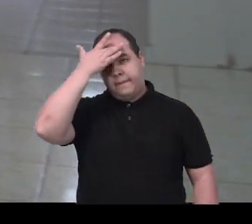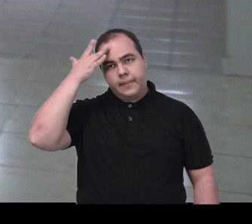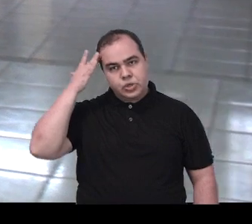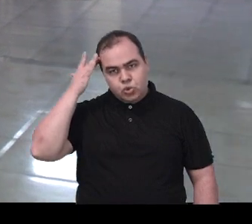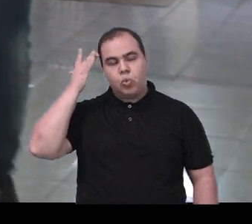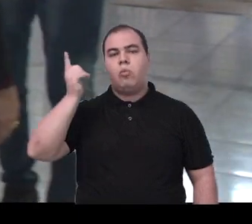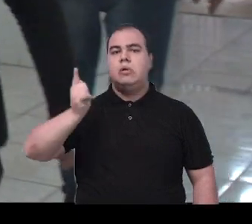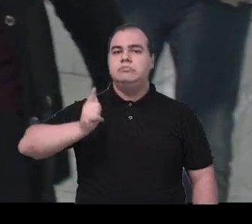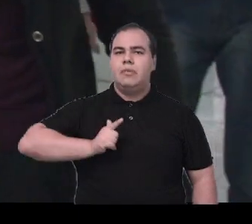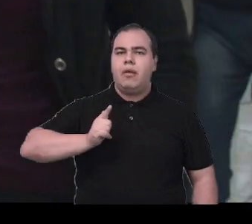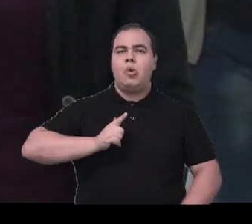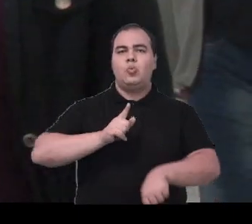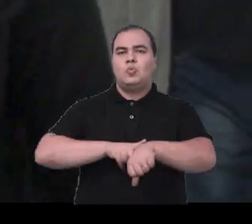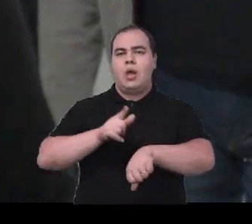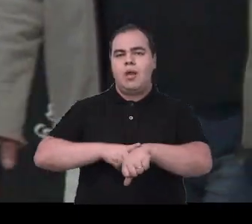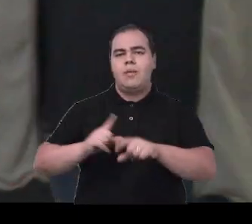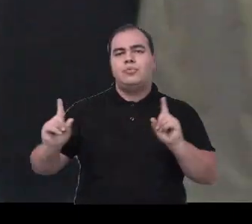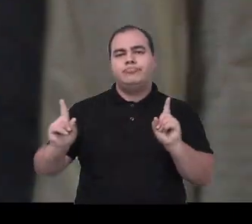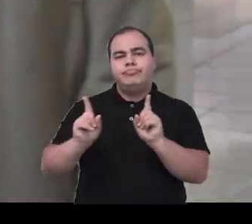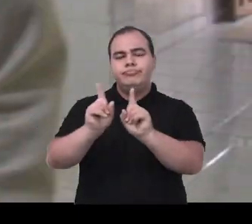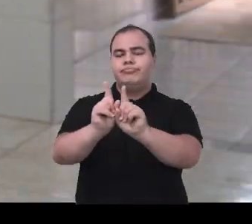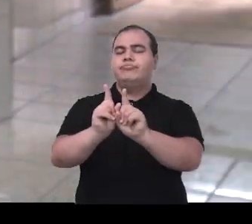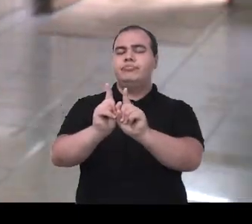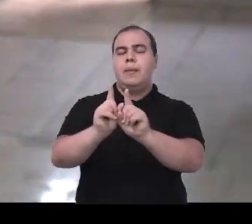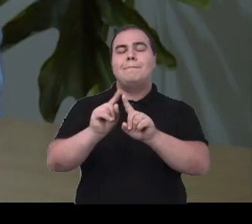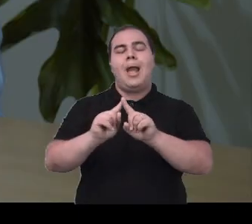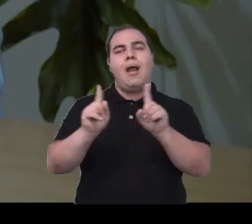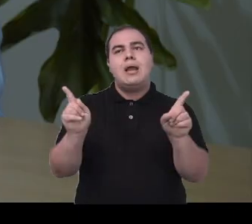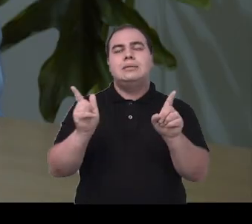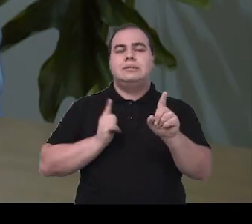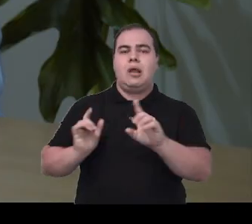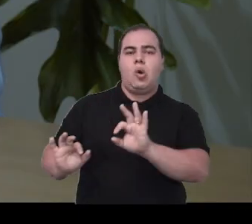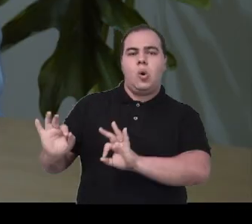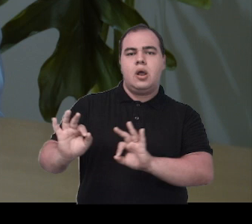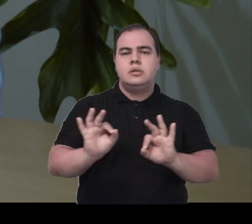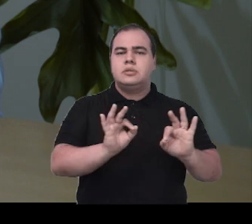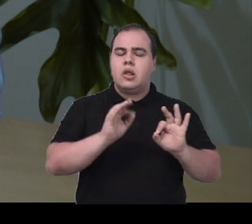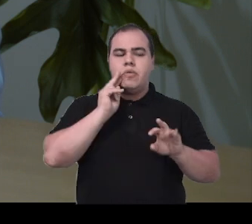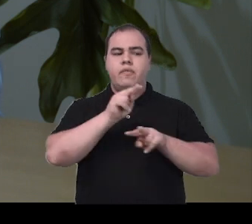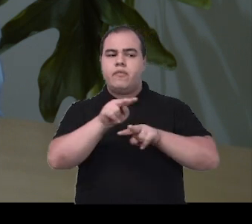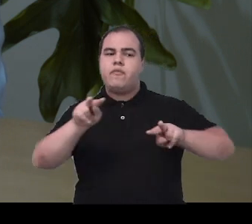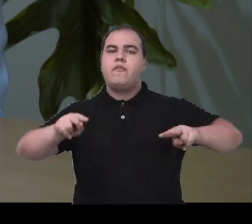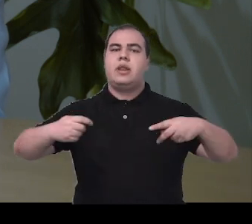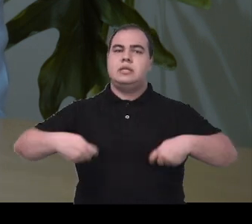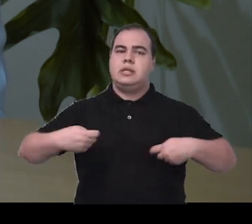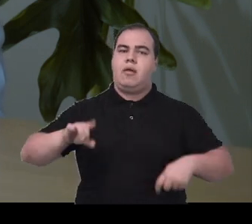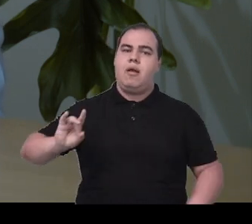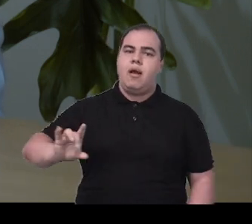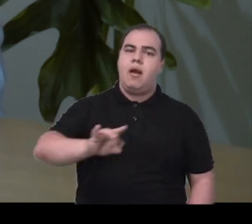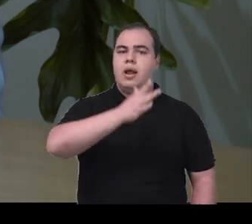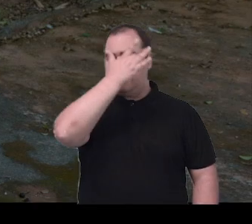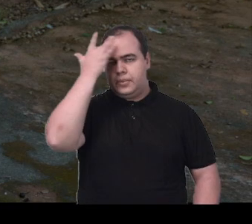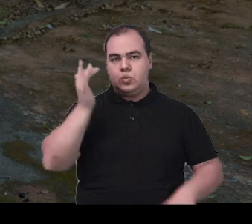acabam ocupando muito o tempo do paciente, mas elas são organizadas de acordo com a necessidade